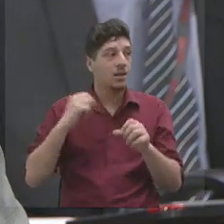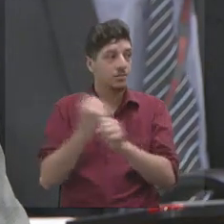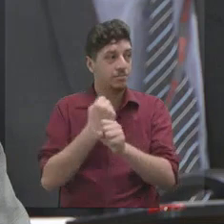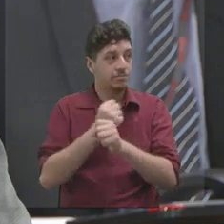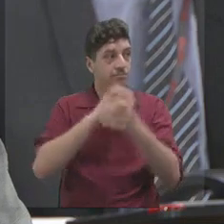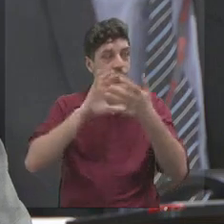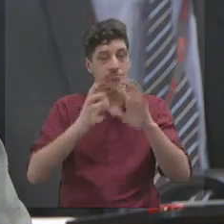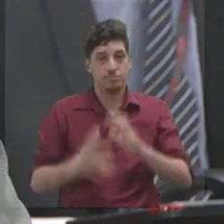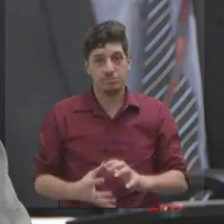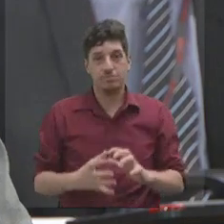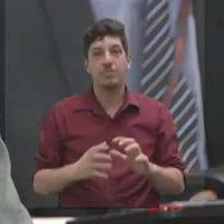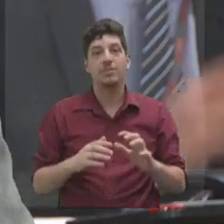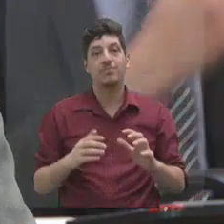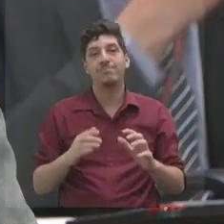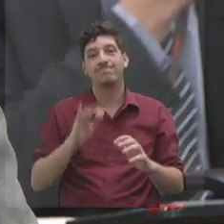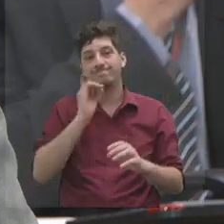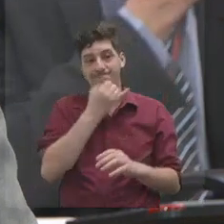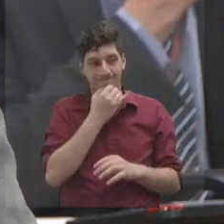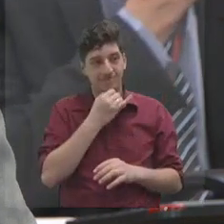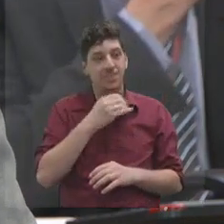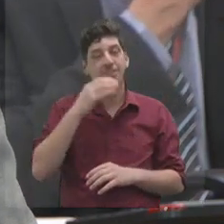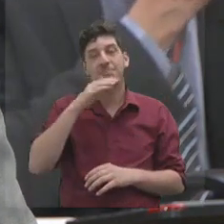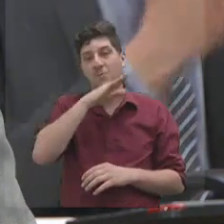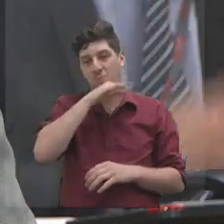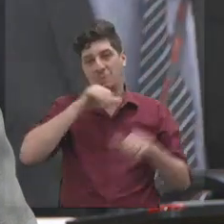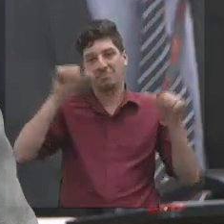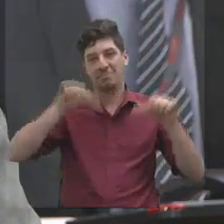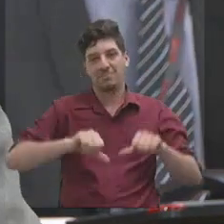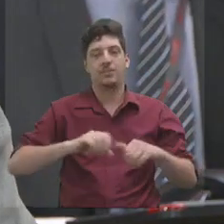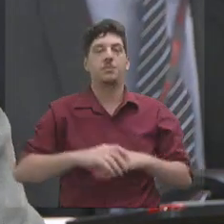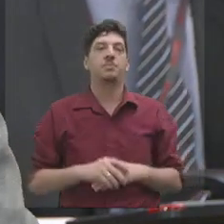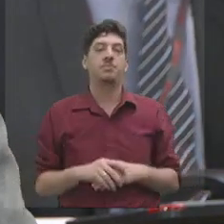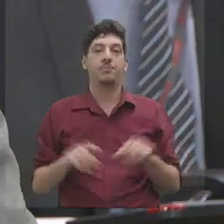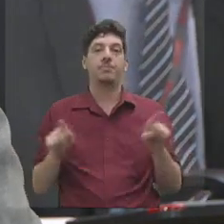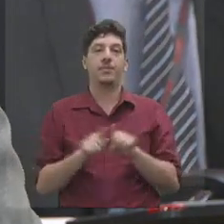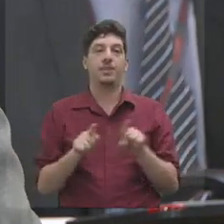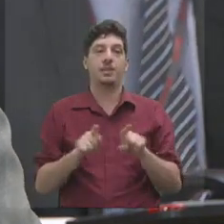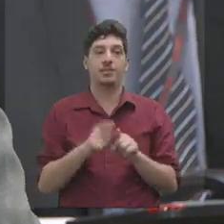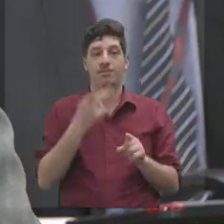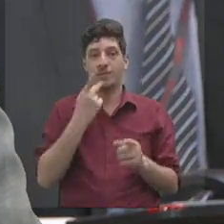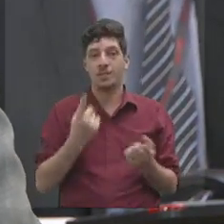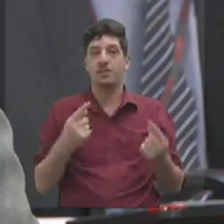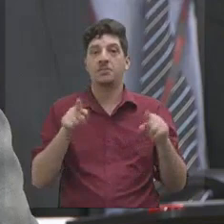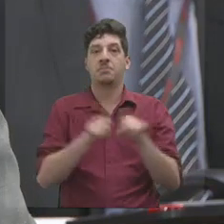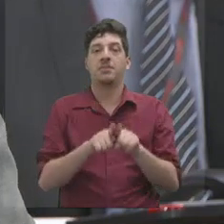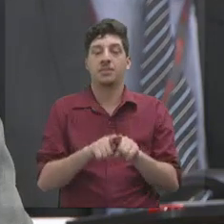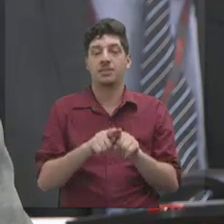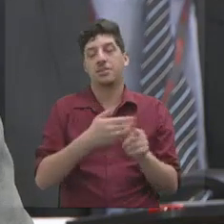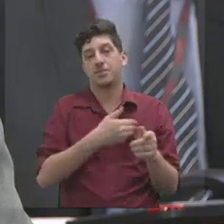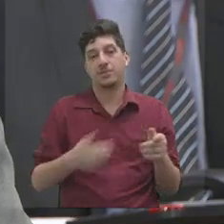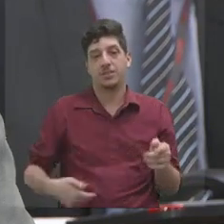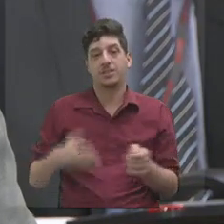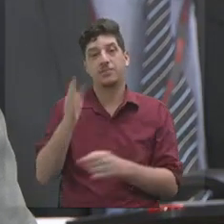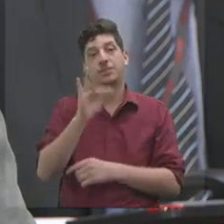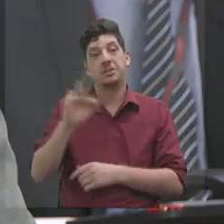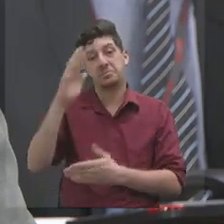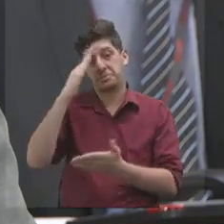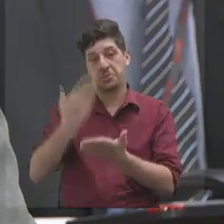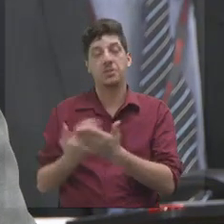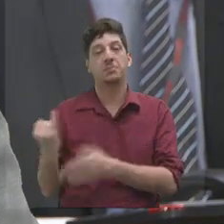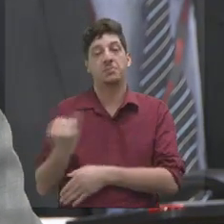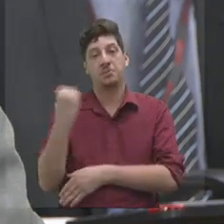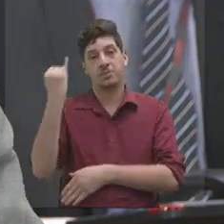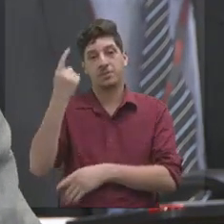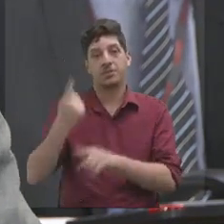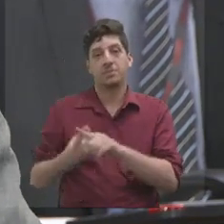muito muito precário e dizer que essa parceria com o governo federal acho muito importante mesmo